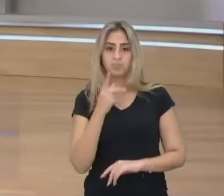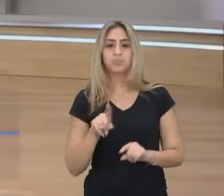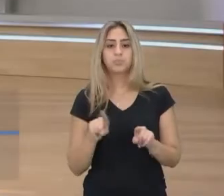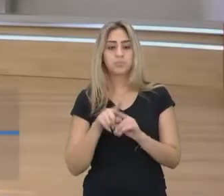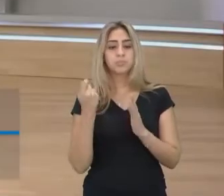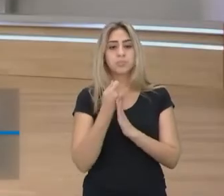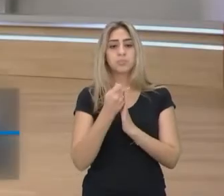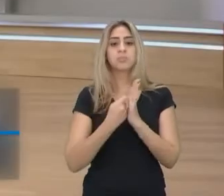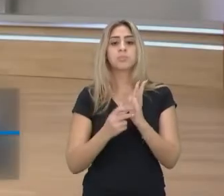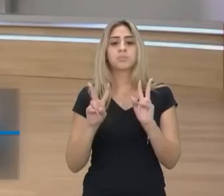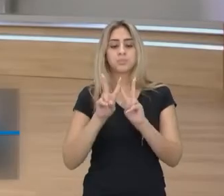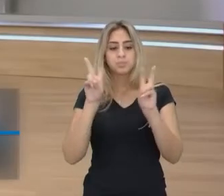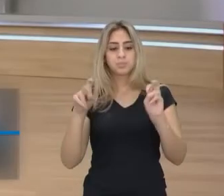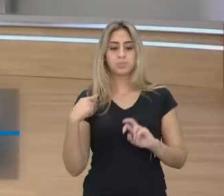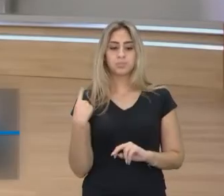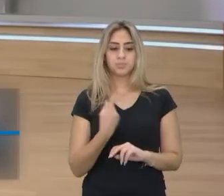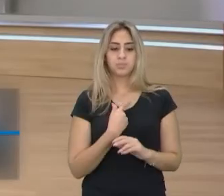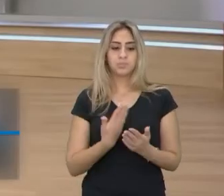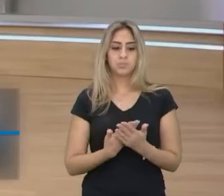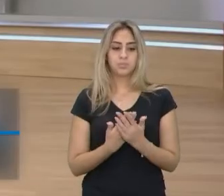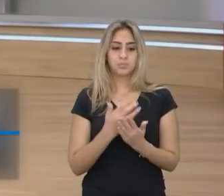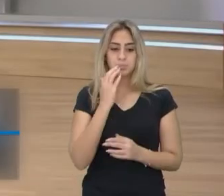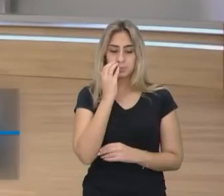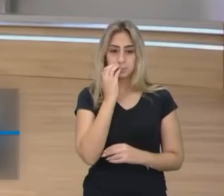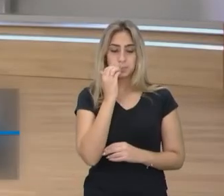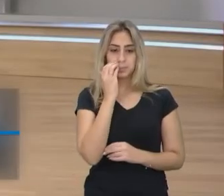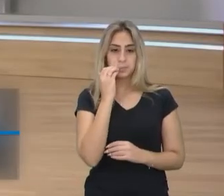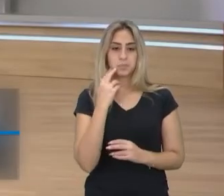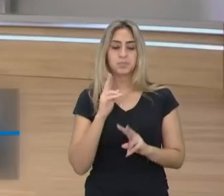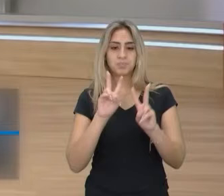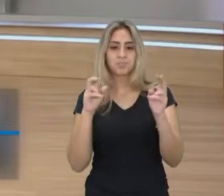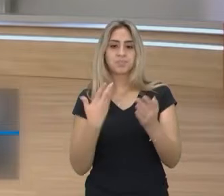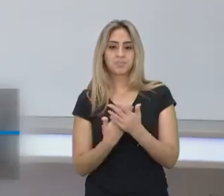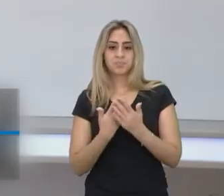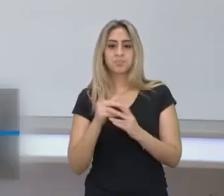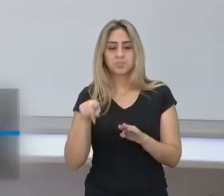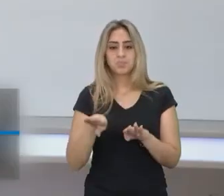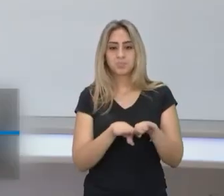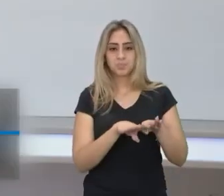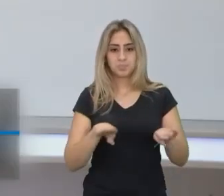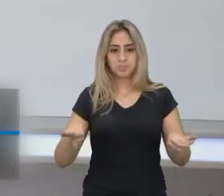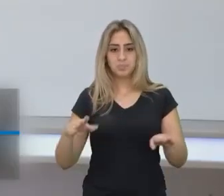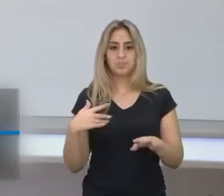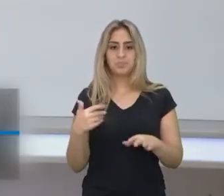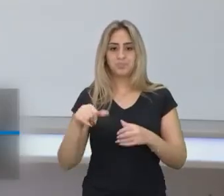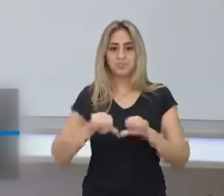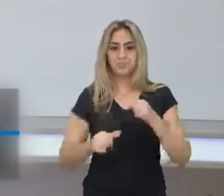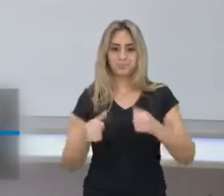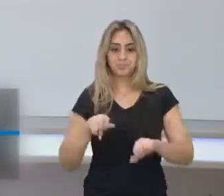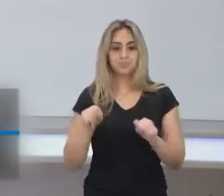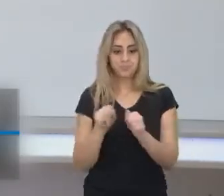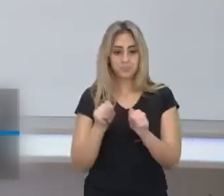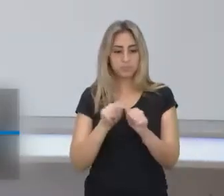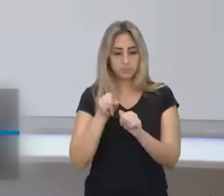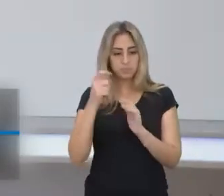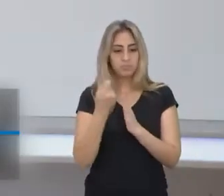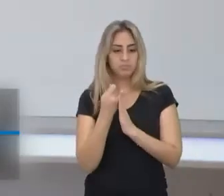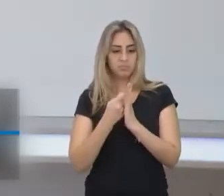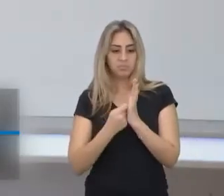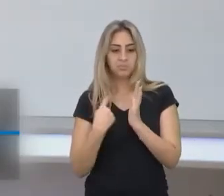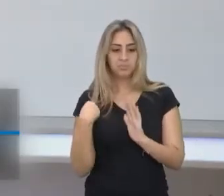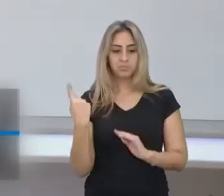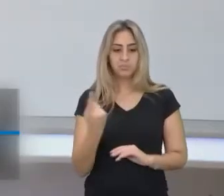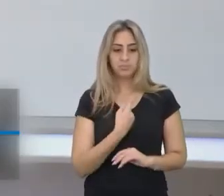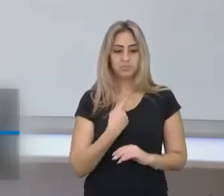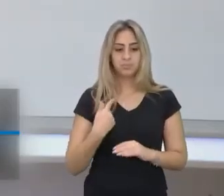anotem também o tema da nossa aula. O tema da nossa aula de hoje é equilíbrio químico, certo? Então, feito essas anotações, a